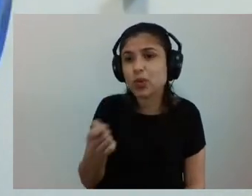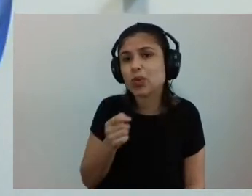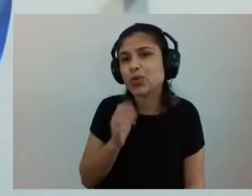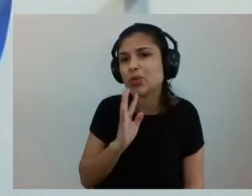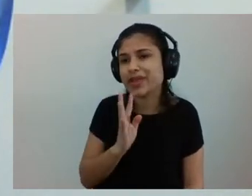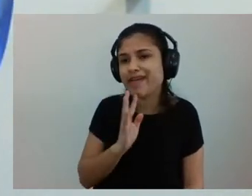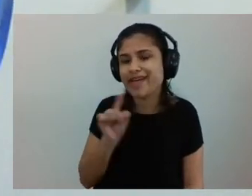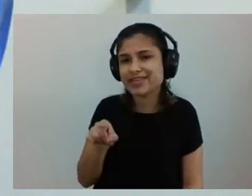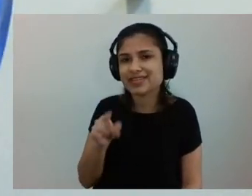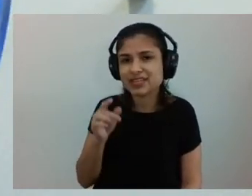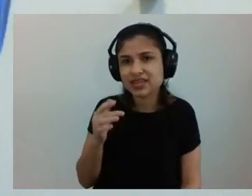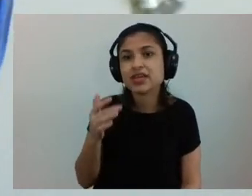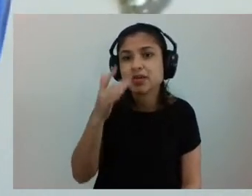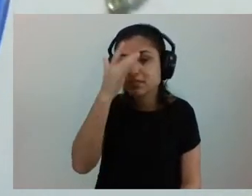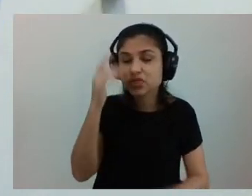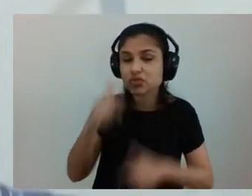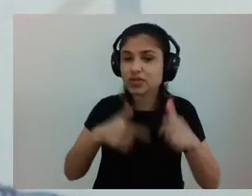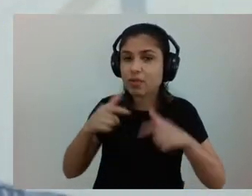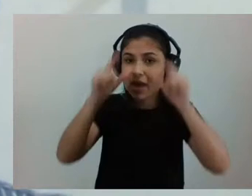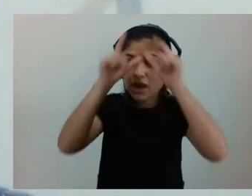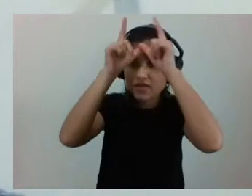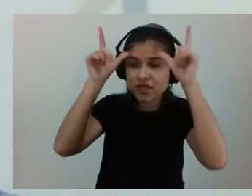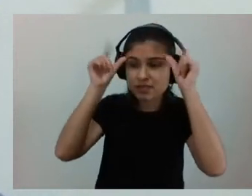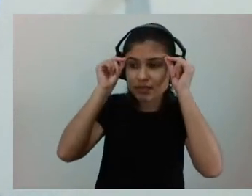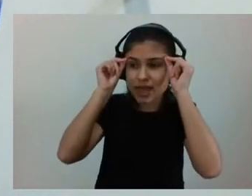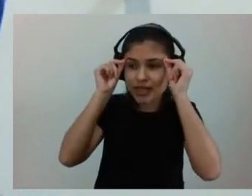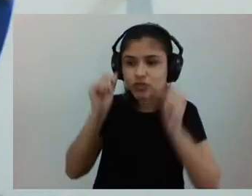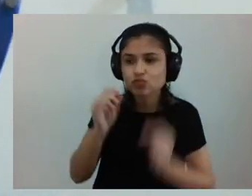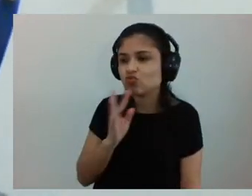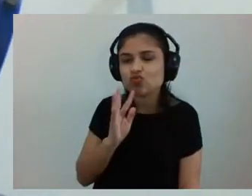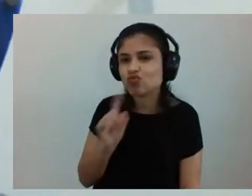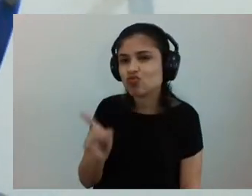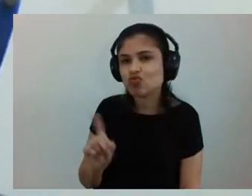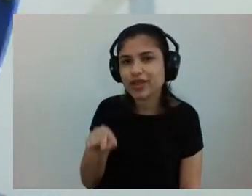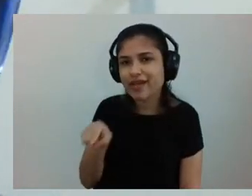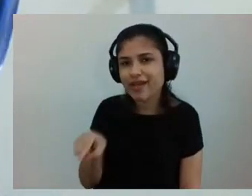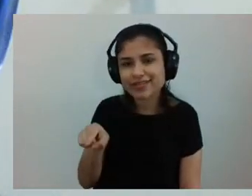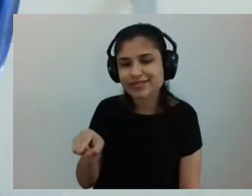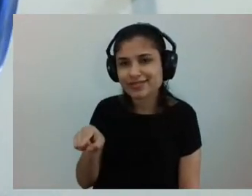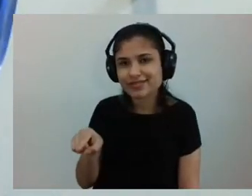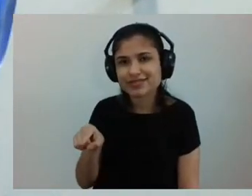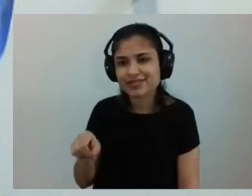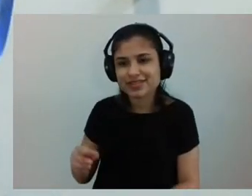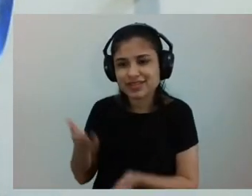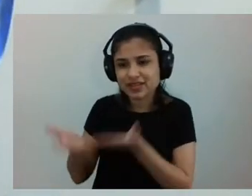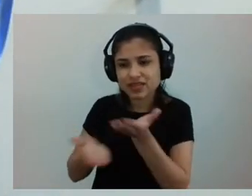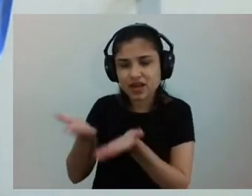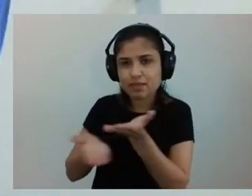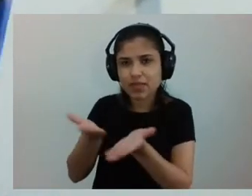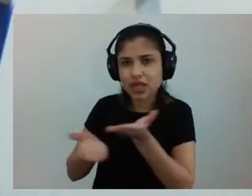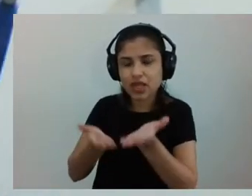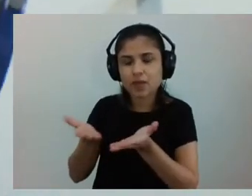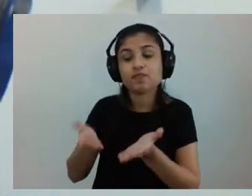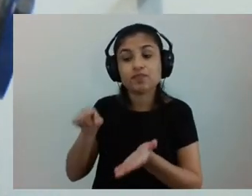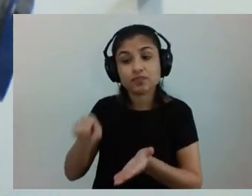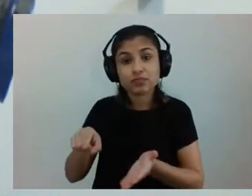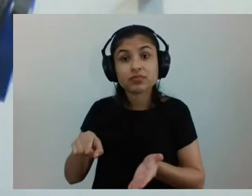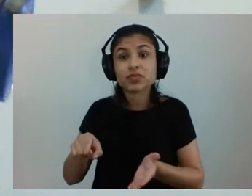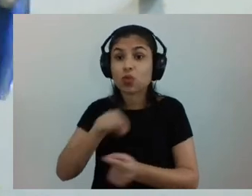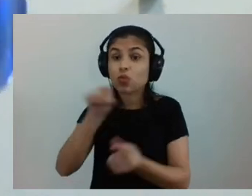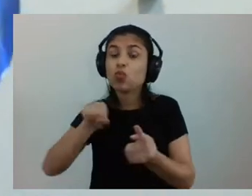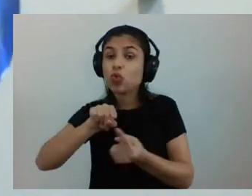que é a enfermagem, por exemplo, conhece pouco, então isso tem dado muito certo, por exemplo. Então, um dos objetivos é trabalhar,